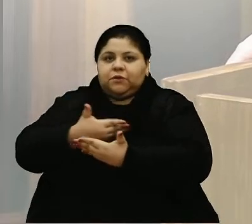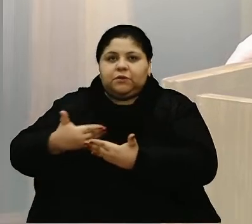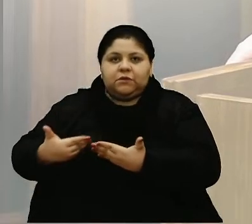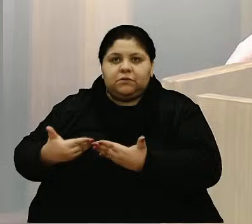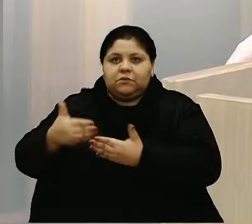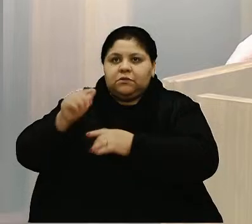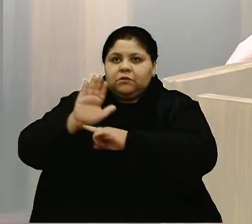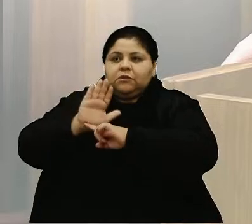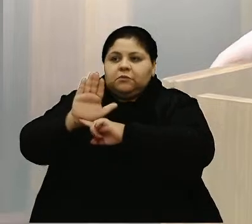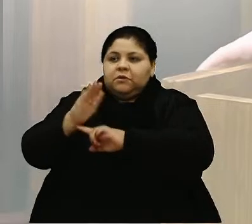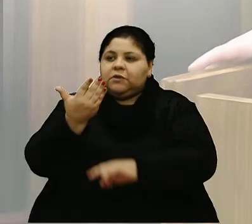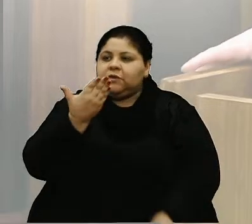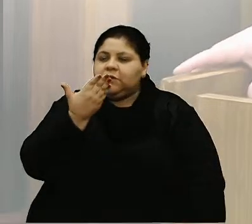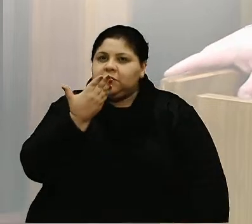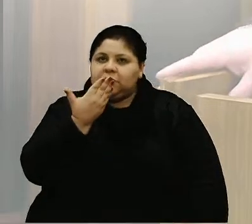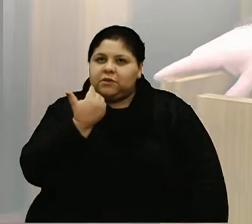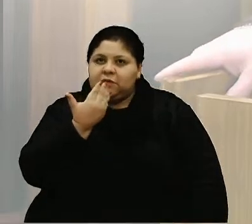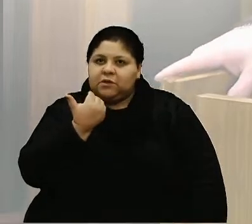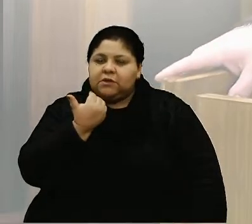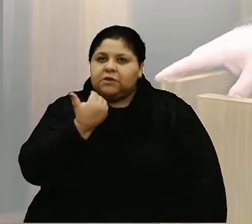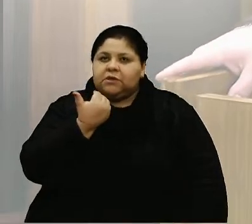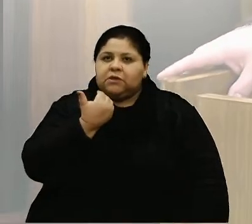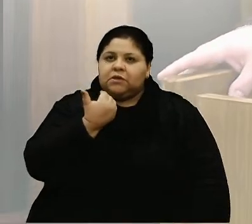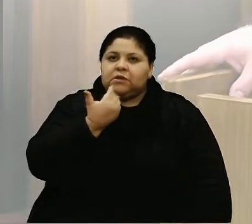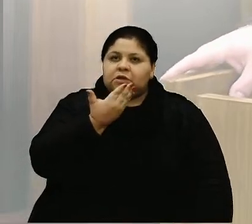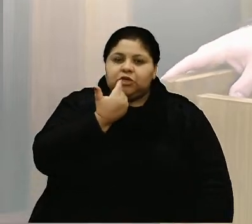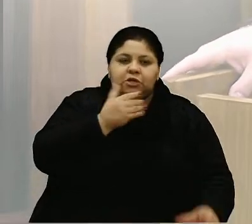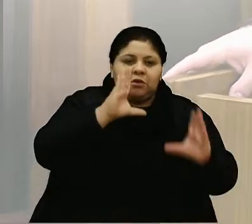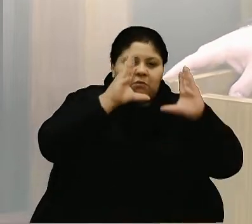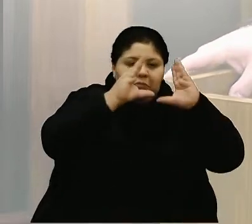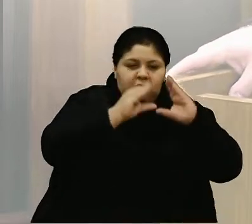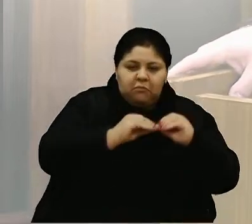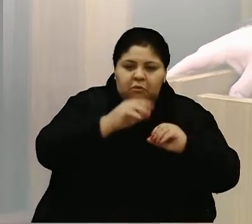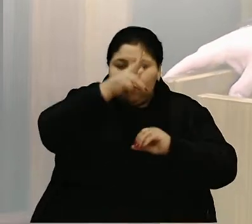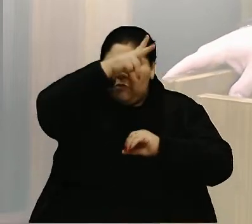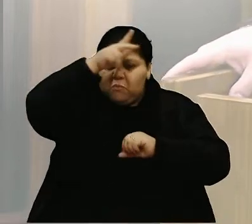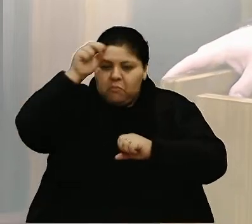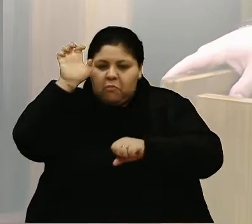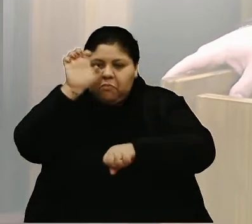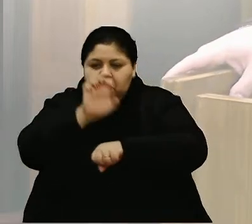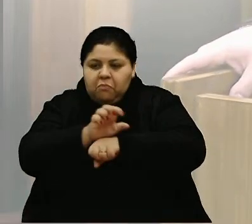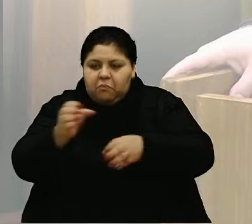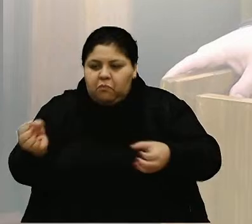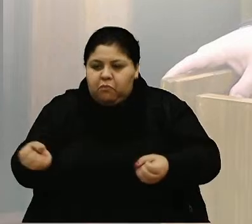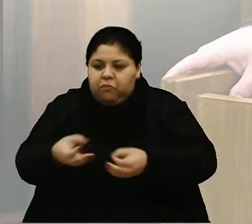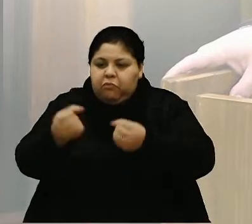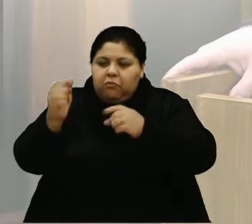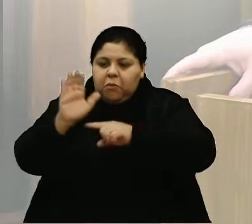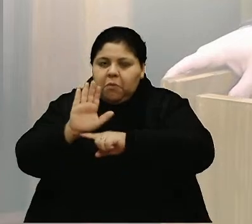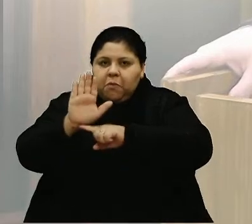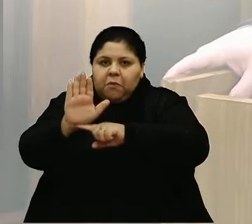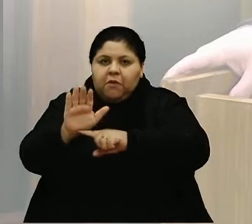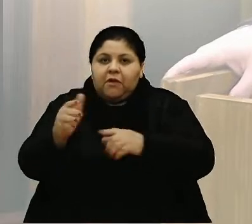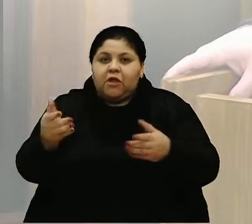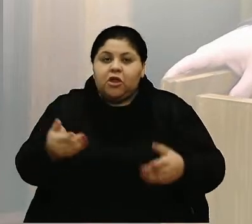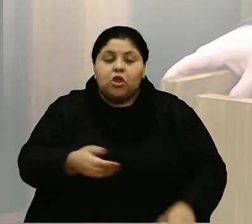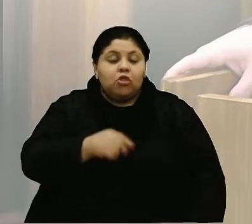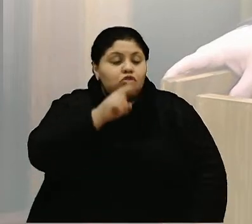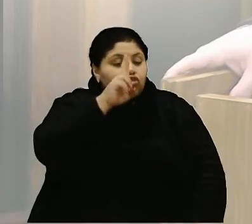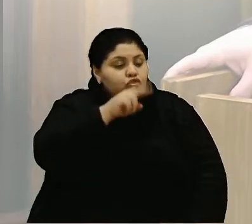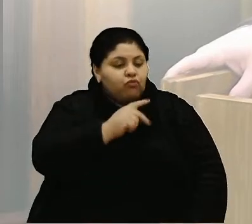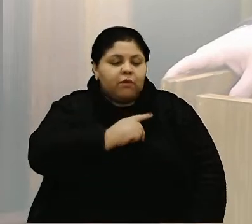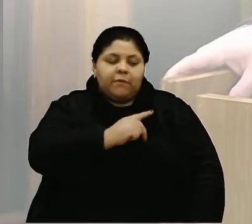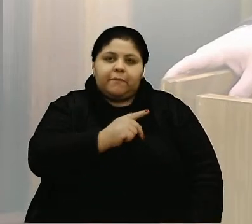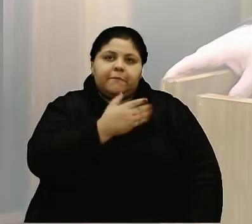em almoço, em janta de escola pública, seja municipal, estadual, eventos beneficentes. Jamais,